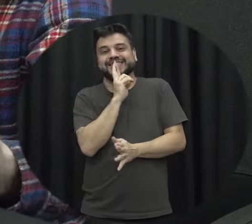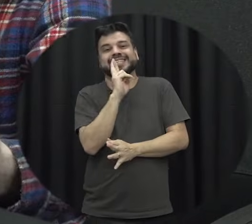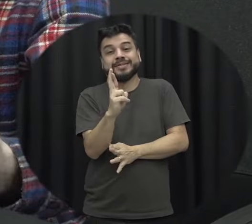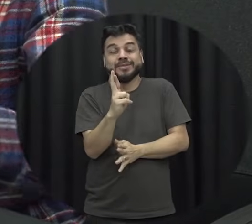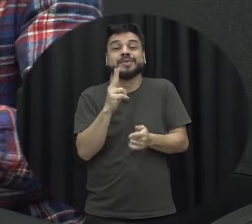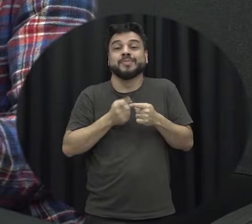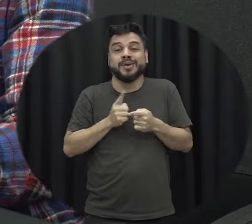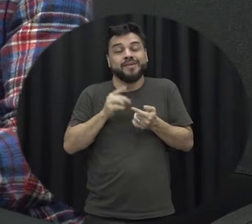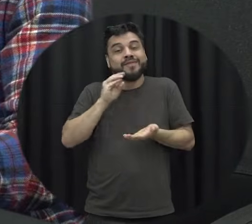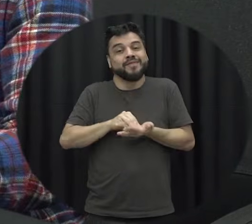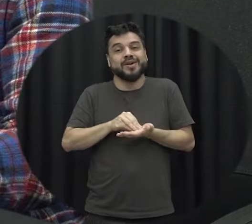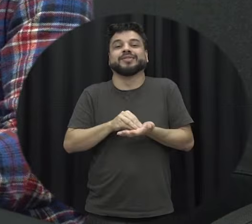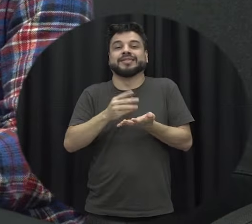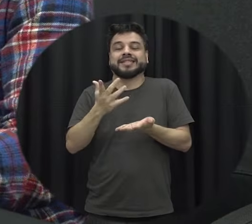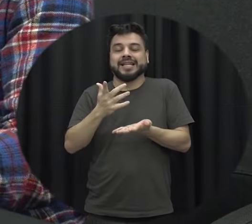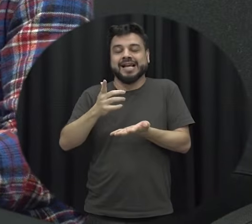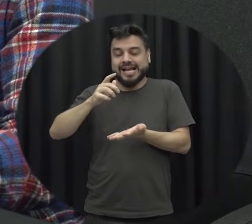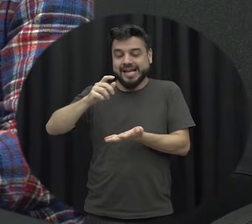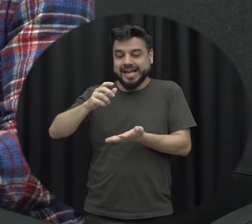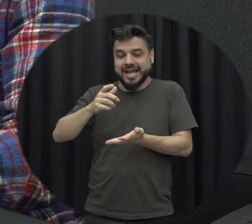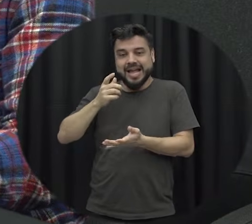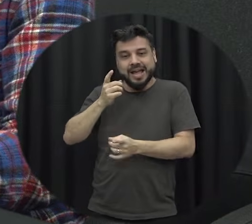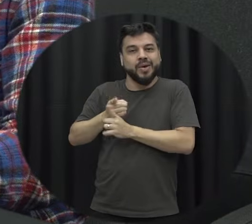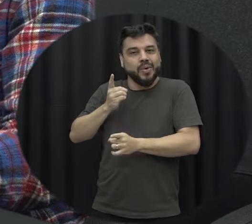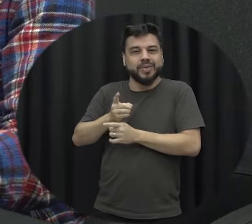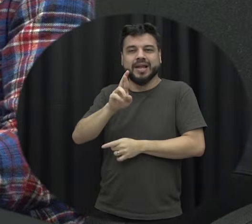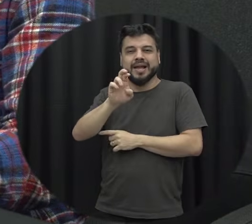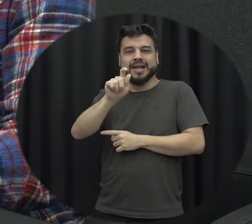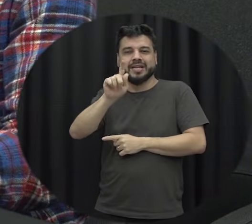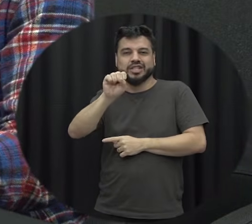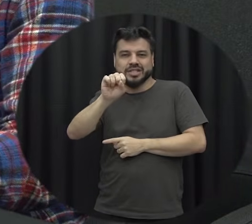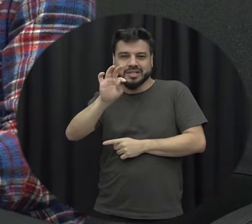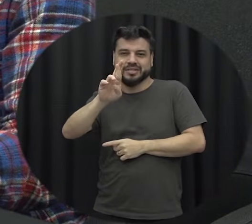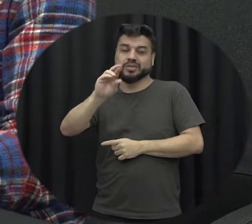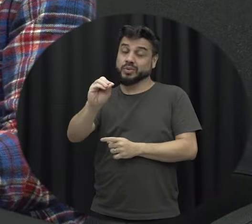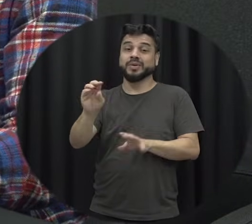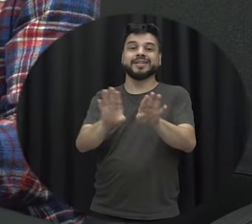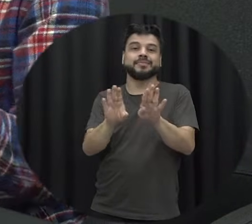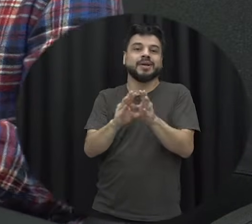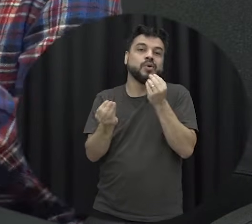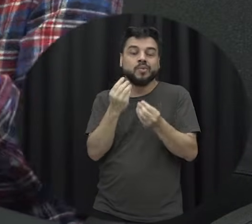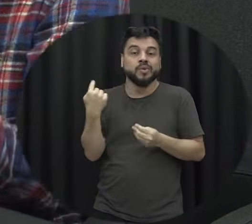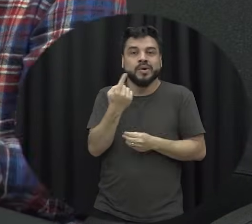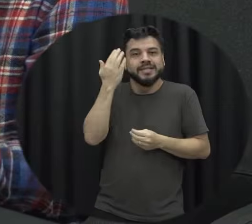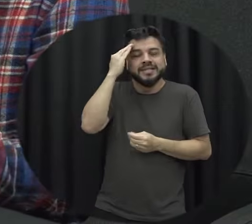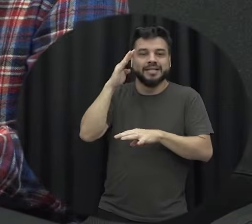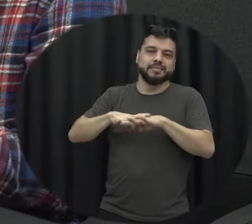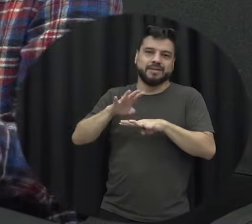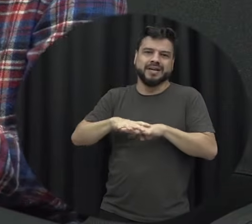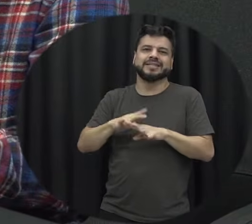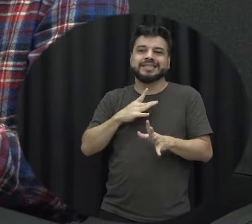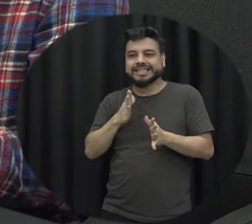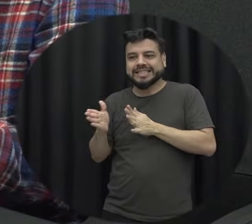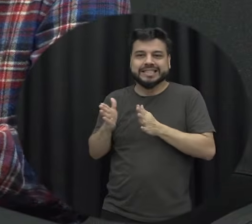falta de registros e também pela forma como nós consideramos a matemática. Talvez a gente enviese, né,